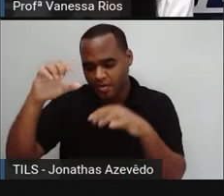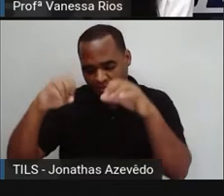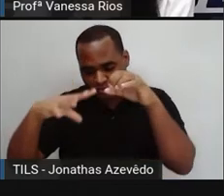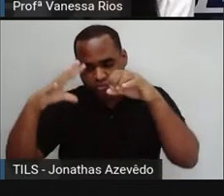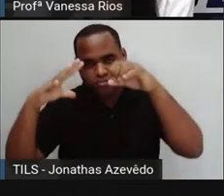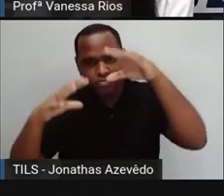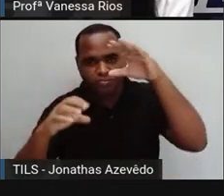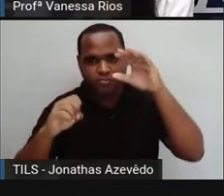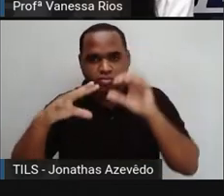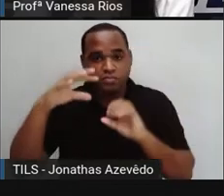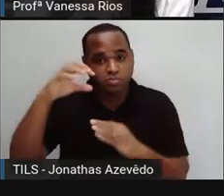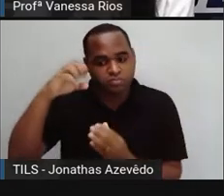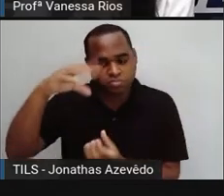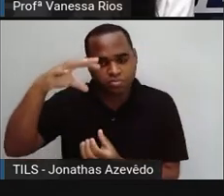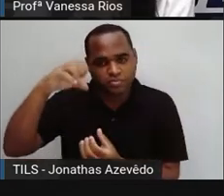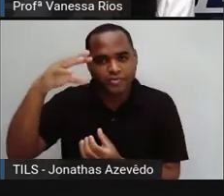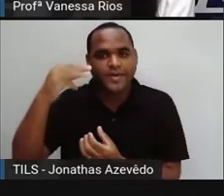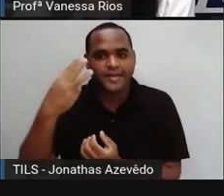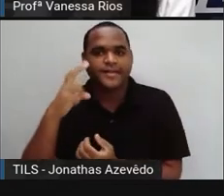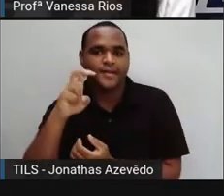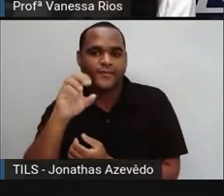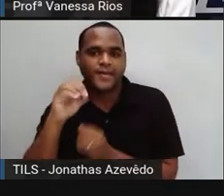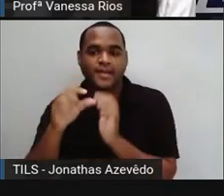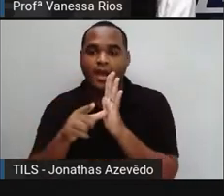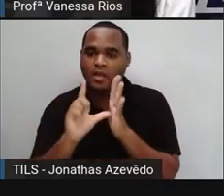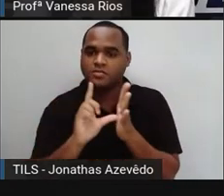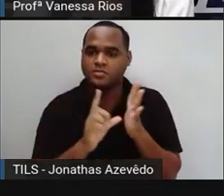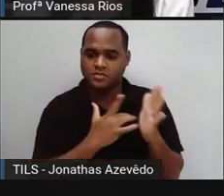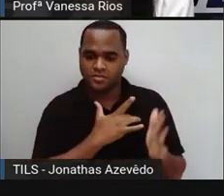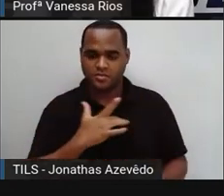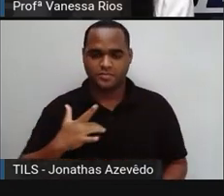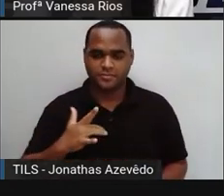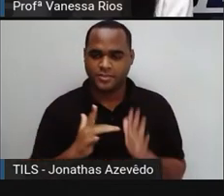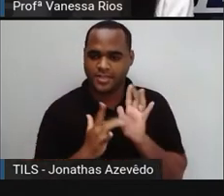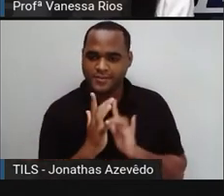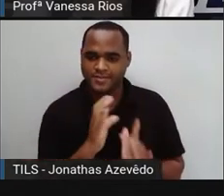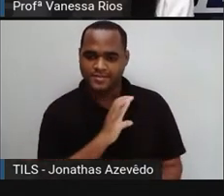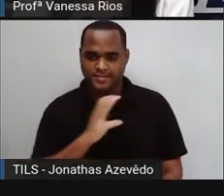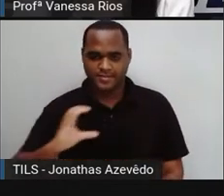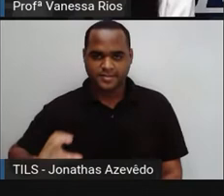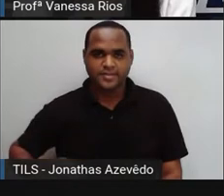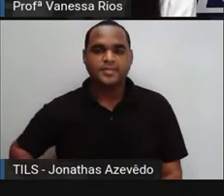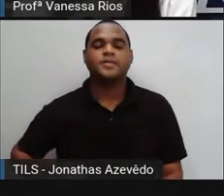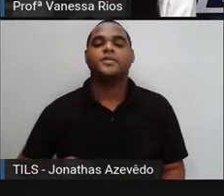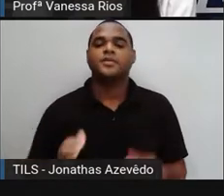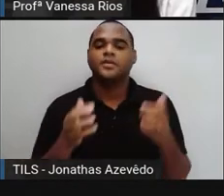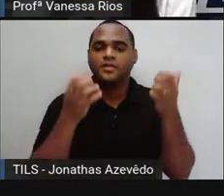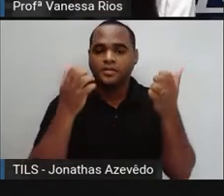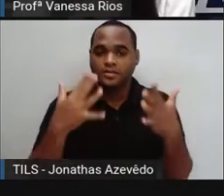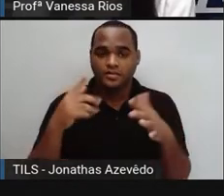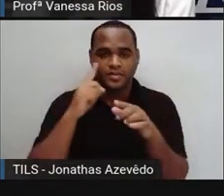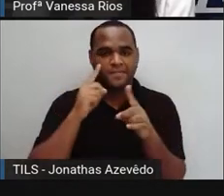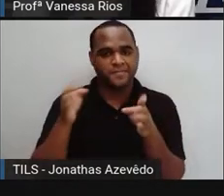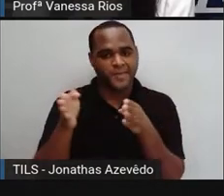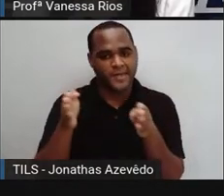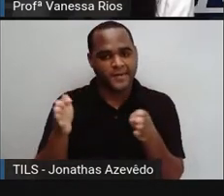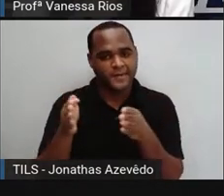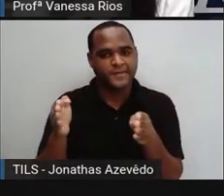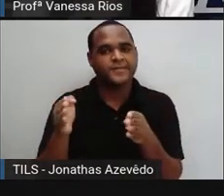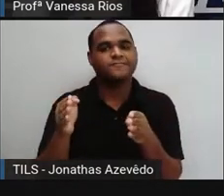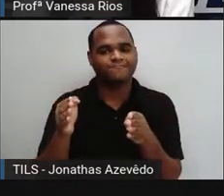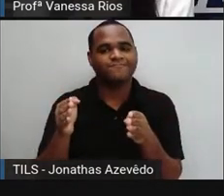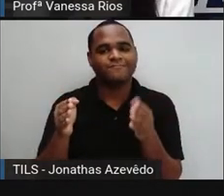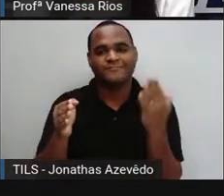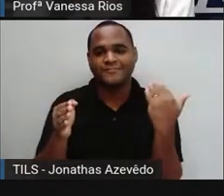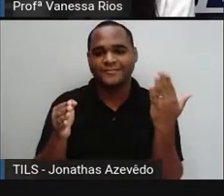de 350 anos antes de Cristo. Todavia, foi em meados do século V